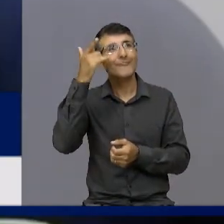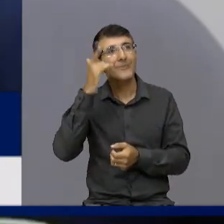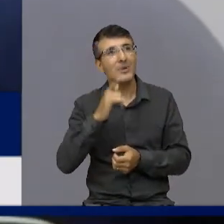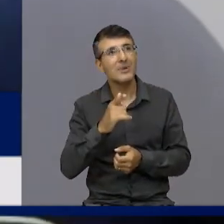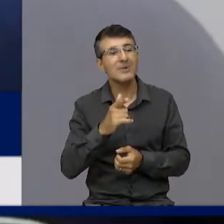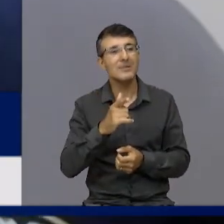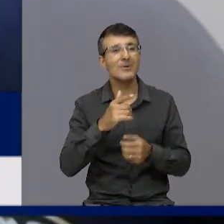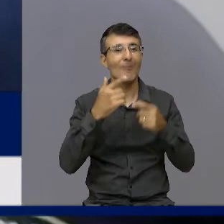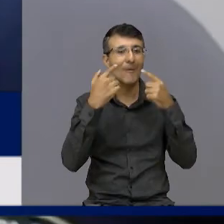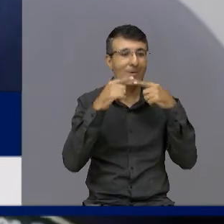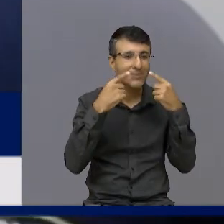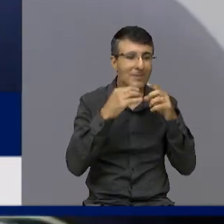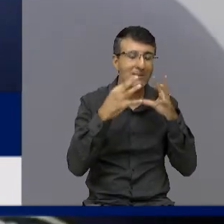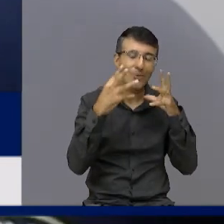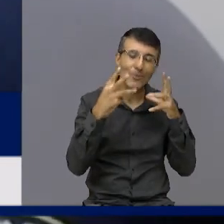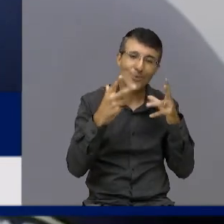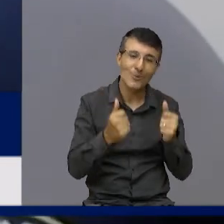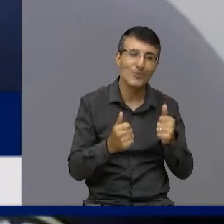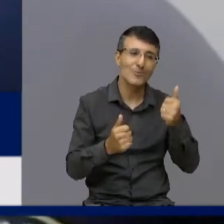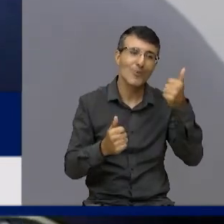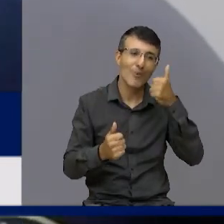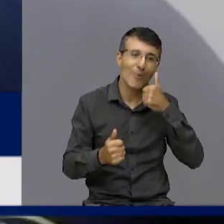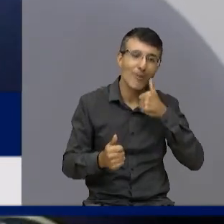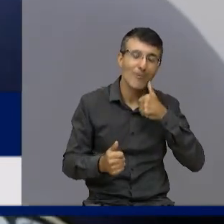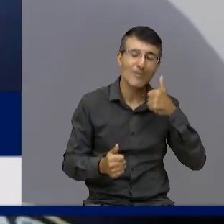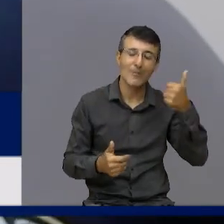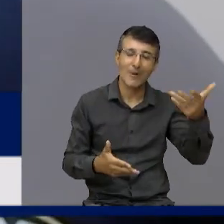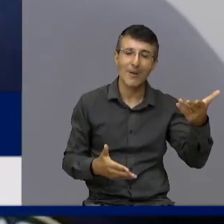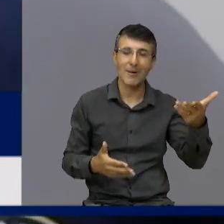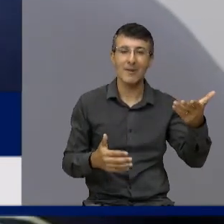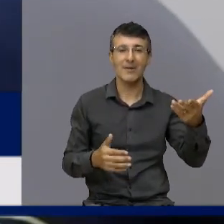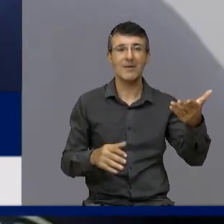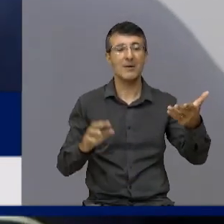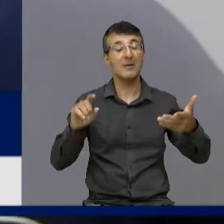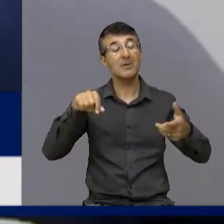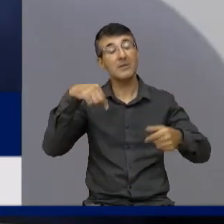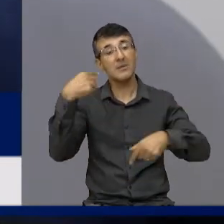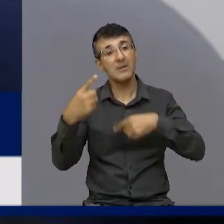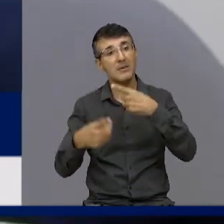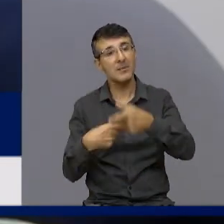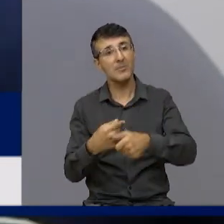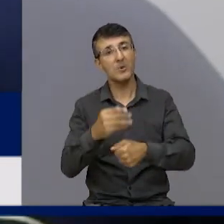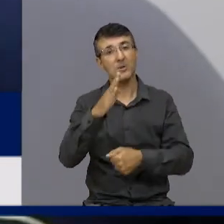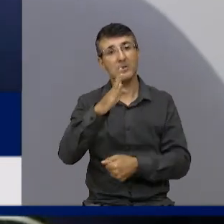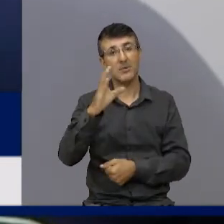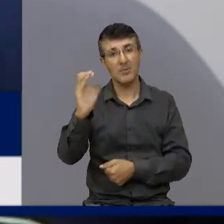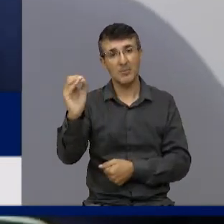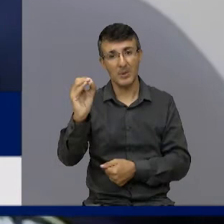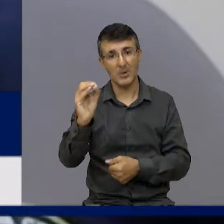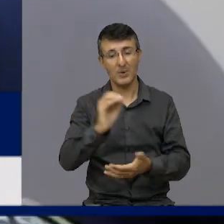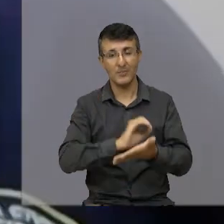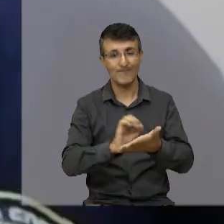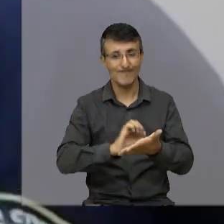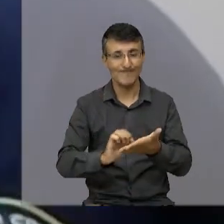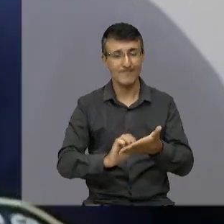mulher, é lógico, e depois fazer o seu boletim de ocorrência, né? Porque muitas das coisas que aconteciam